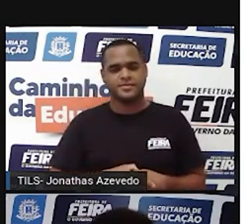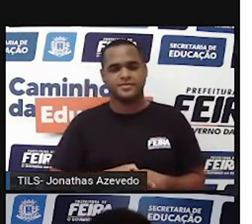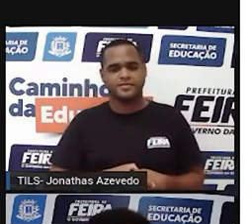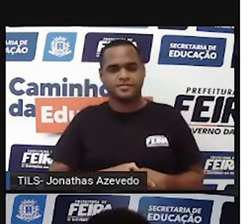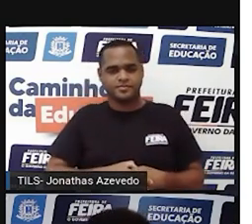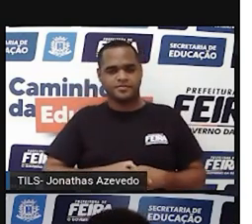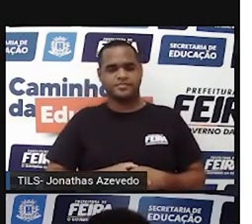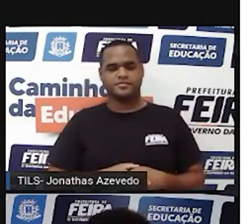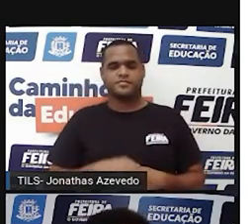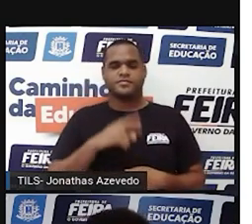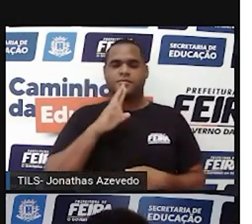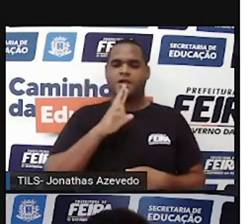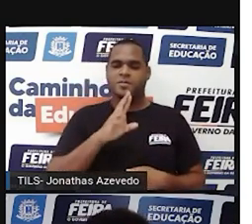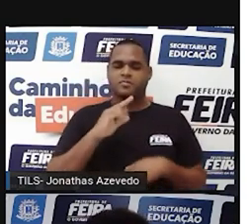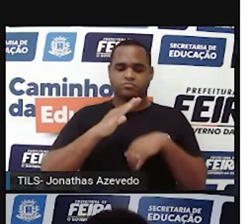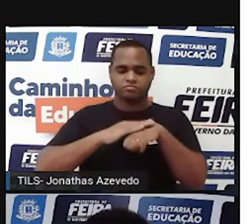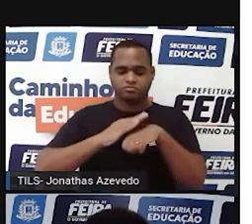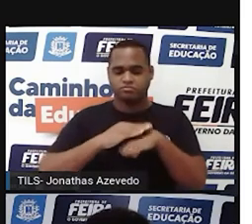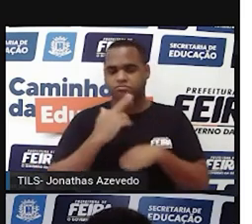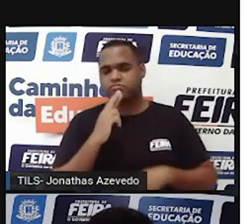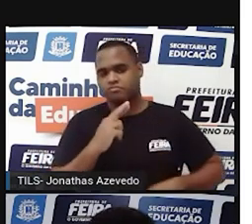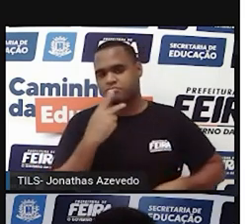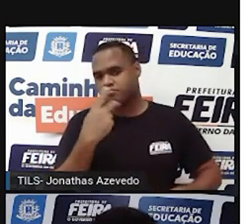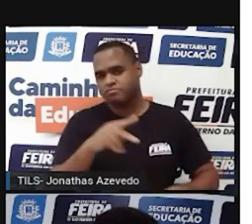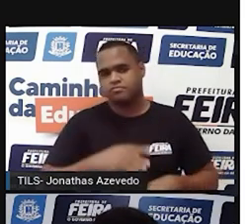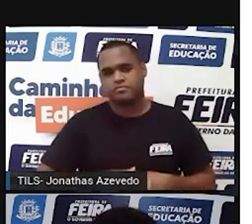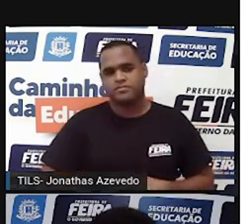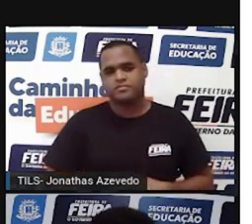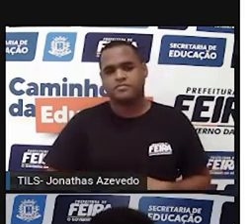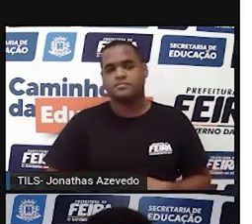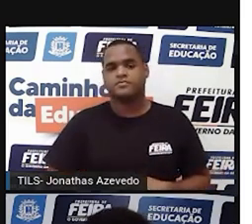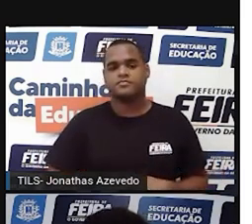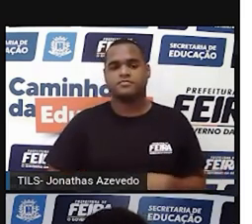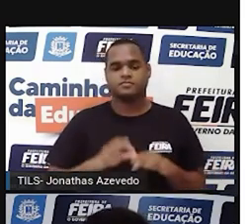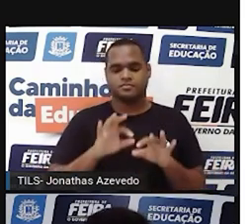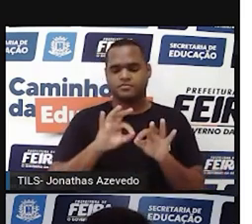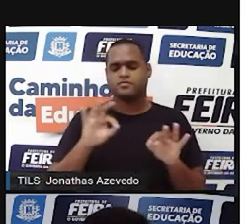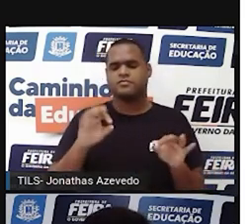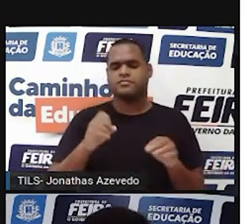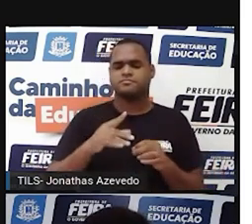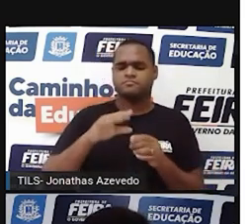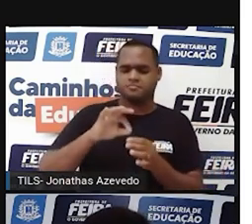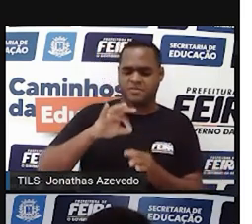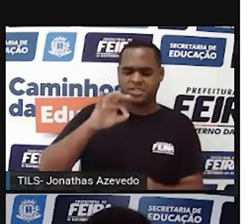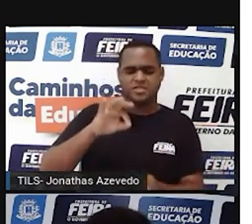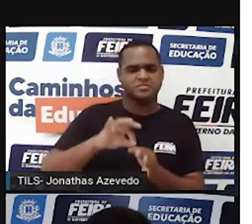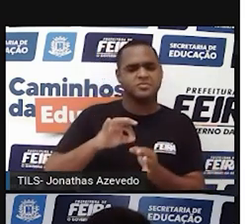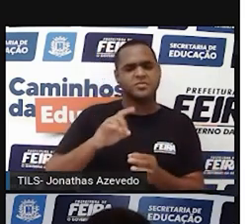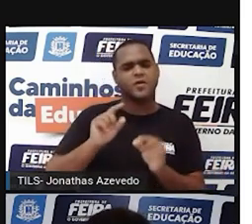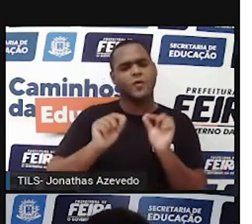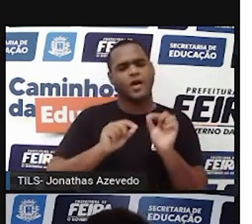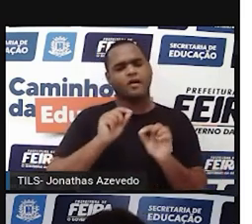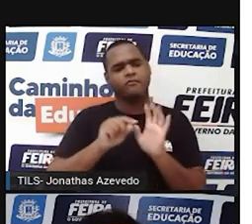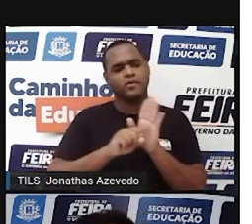A resposta é com você. Qual foi o tipo de medida que apareceu nesse vídeo?